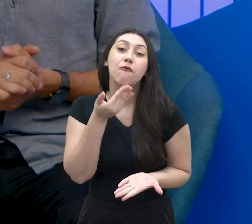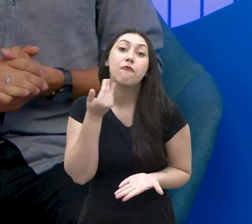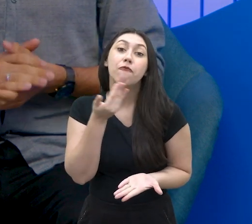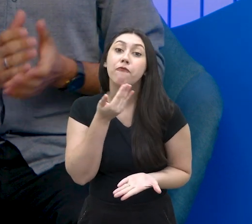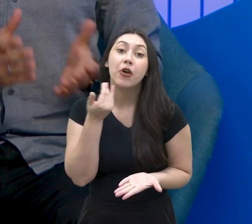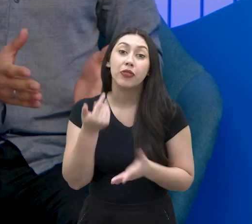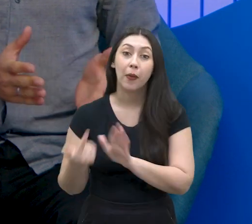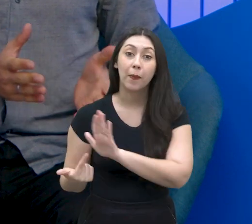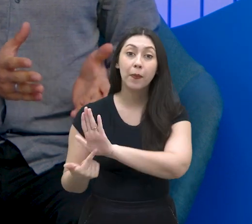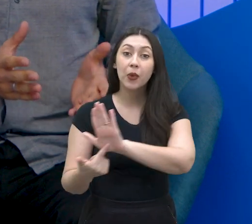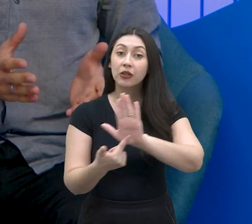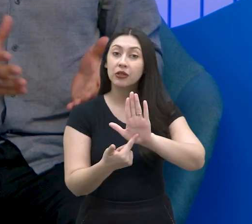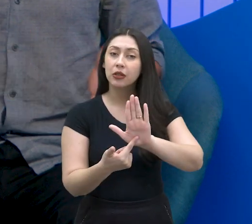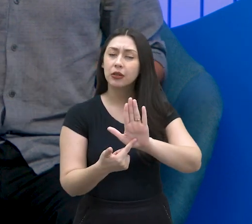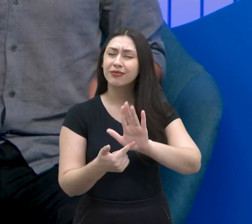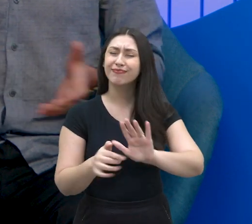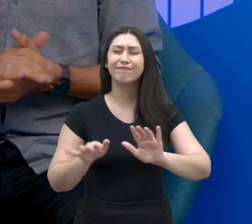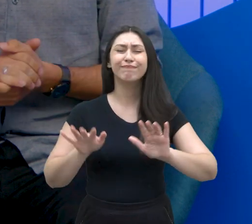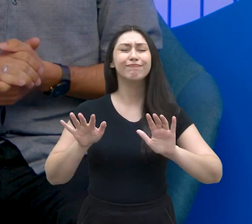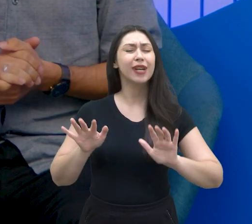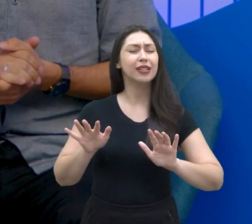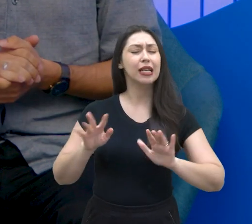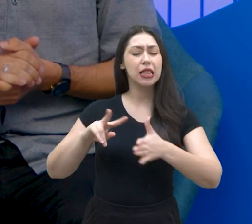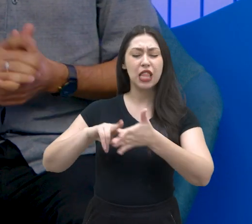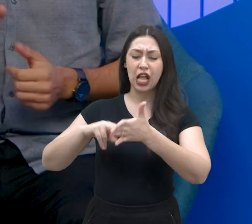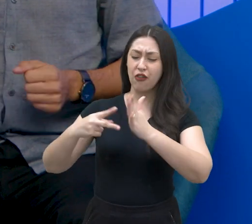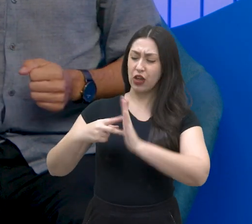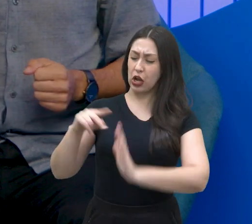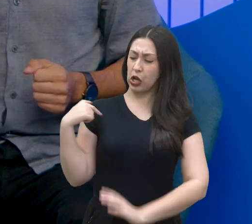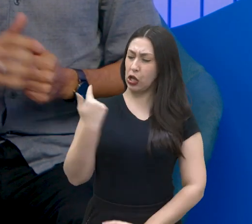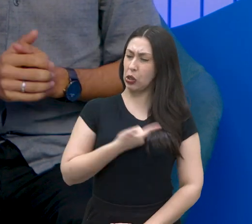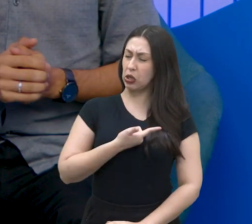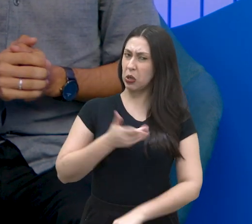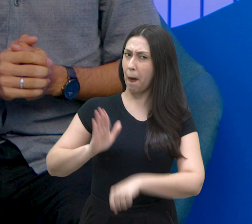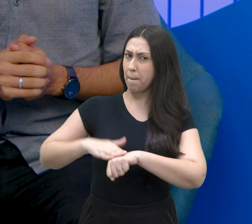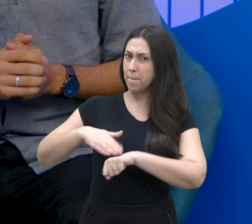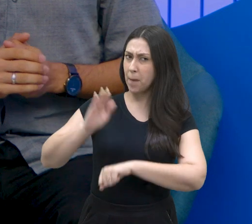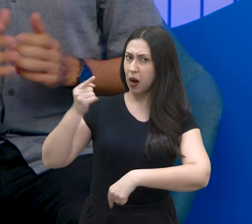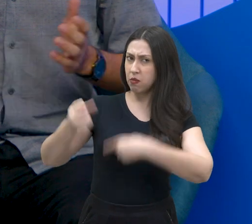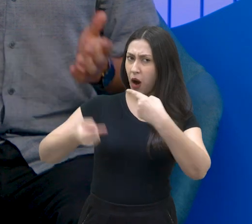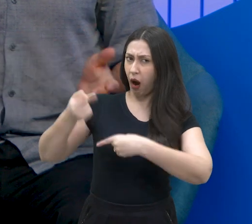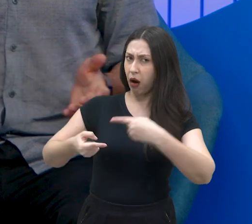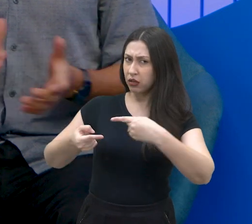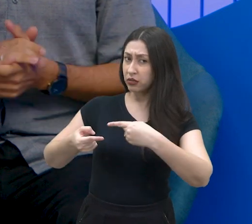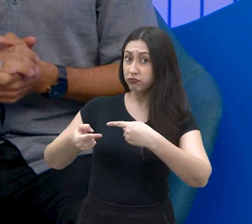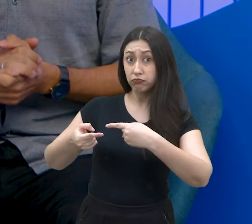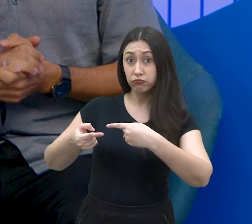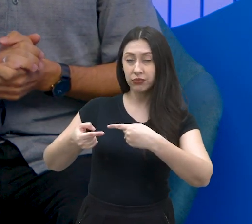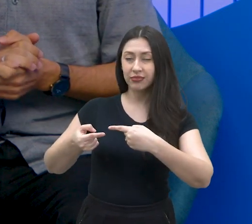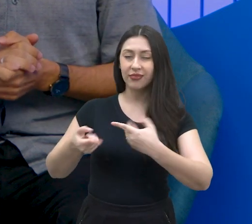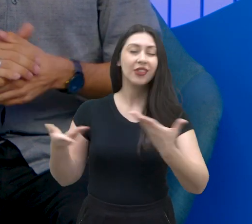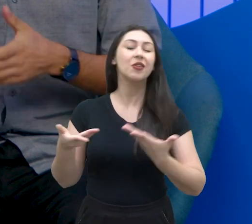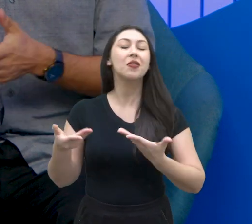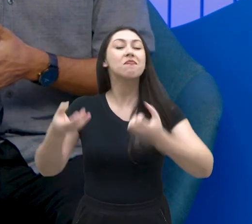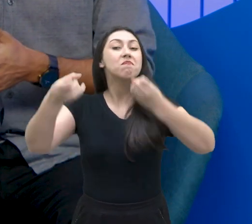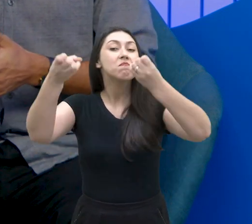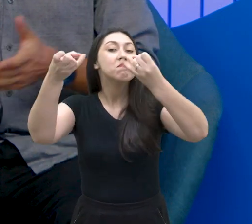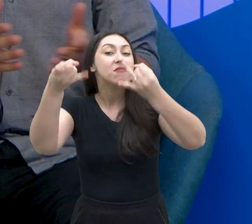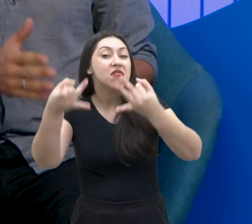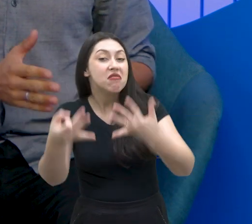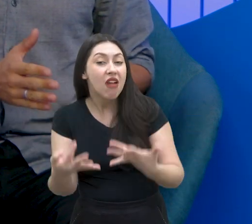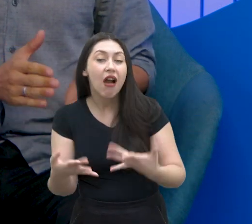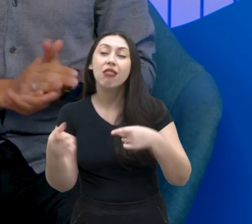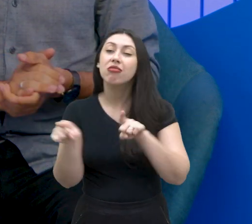assunto. Mas isso quer dizer que agora nós somos mais politizados? Quem ajuda a gente a responder essa